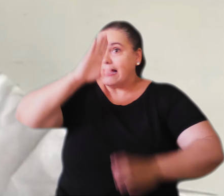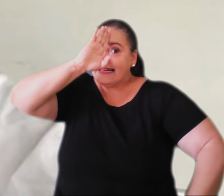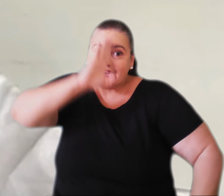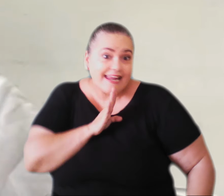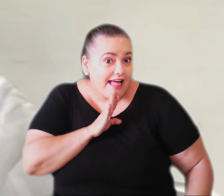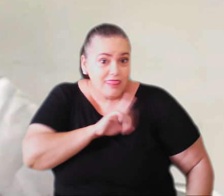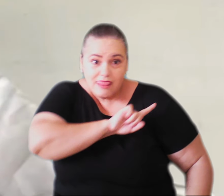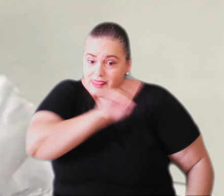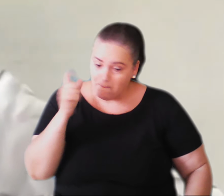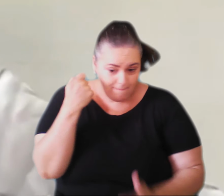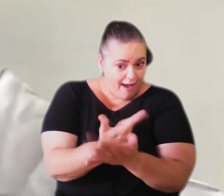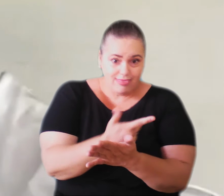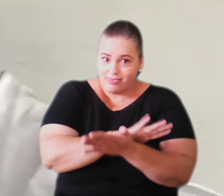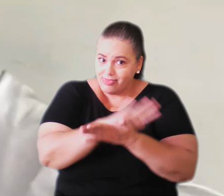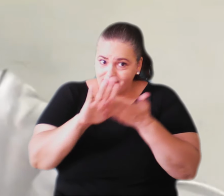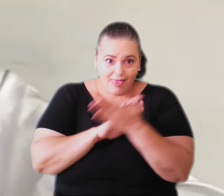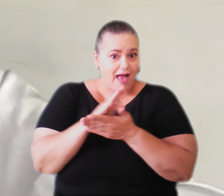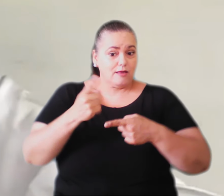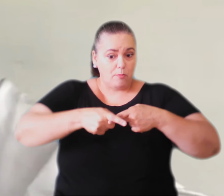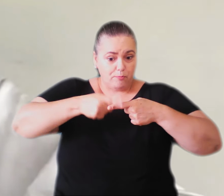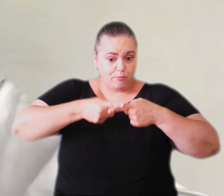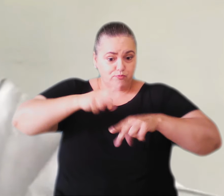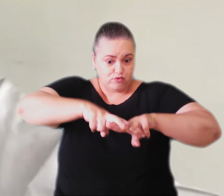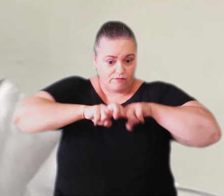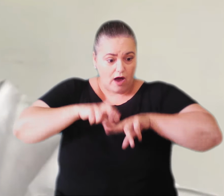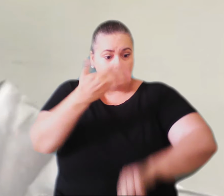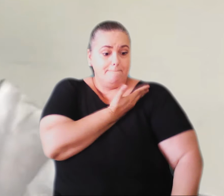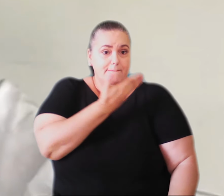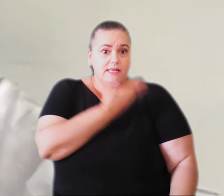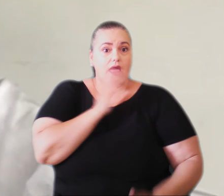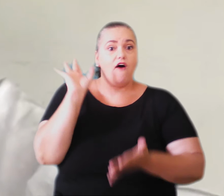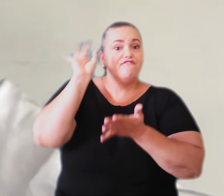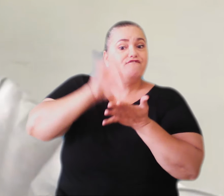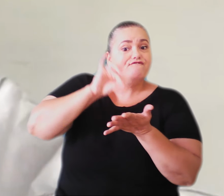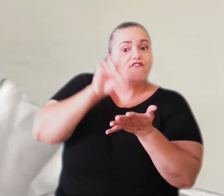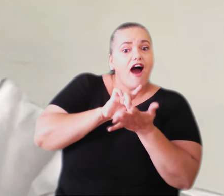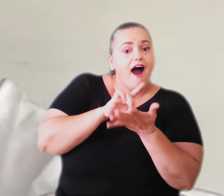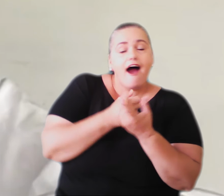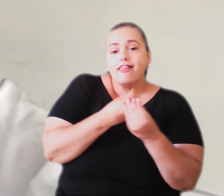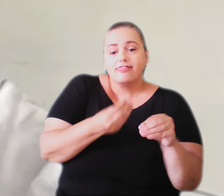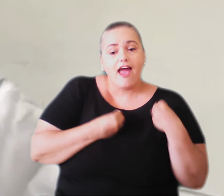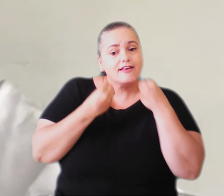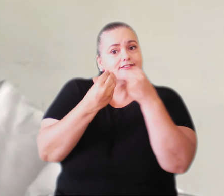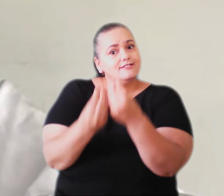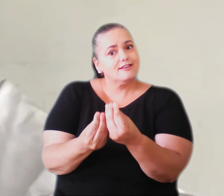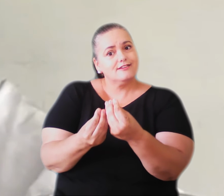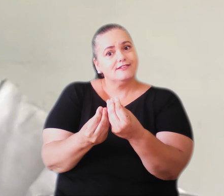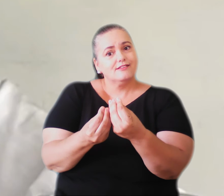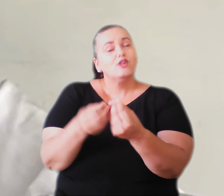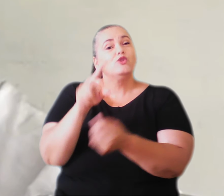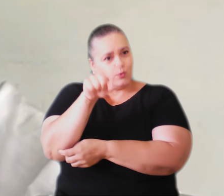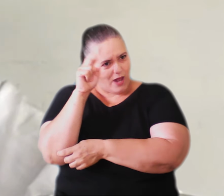gratuitamente, mercê de uma amizade muito sincera que nós sempre tivemos, e nós levávamos para lá, tu lembras,